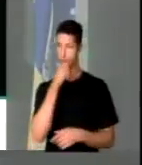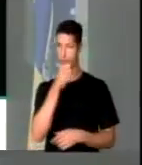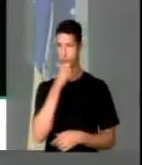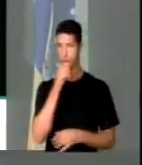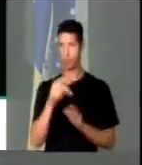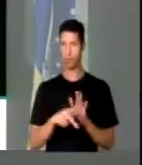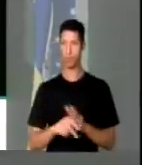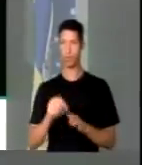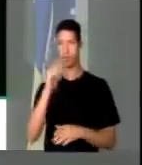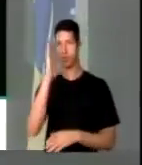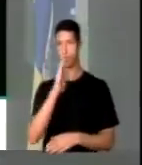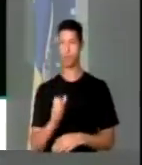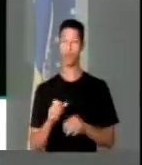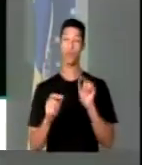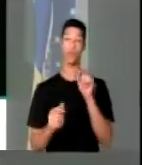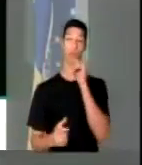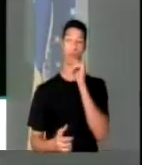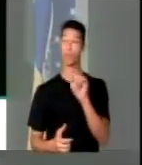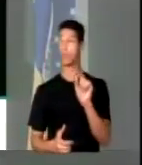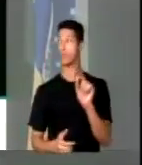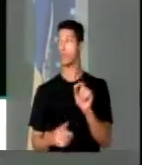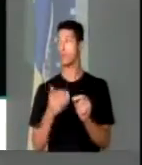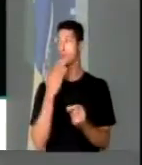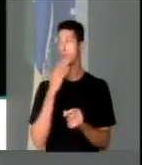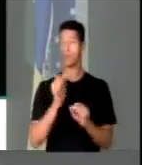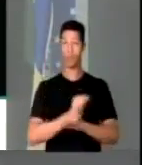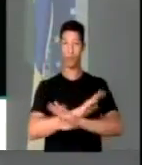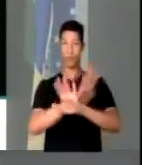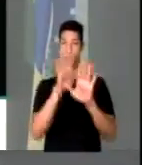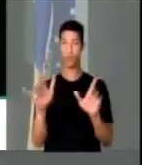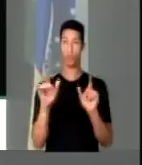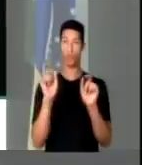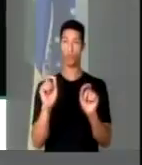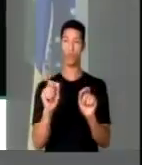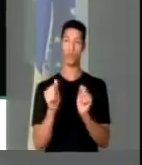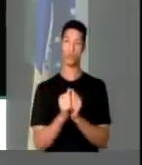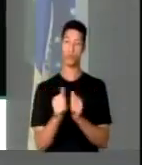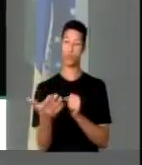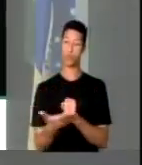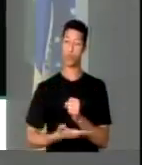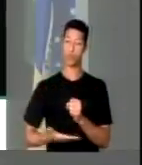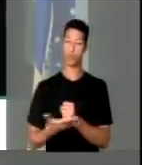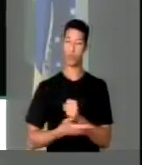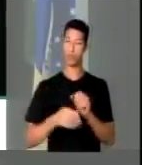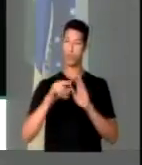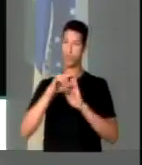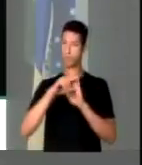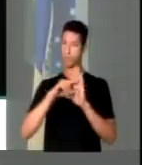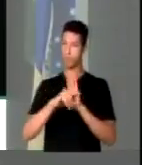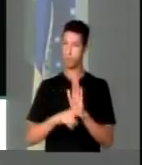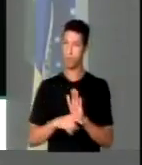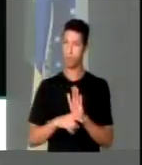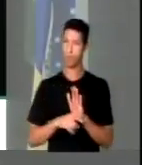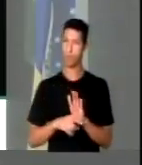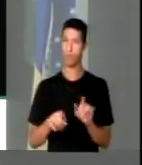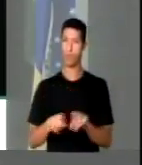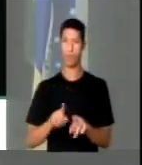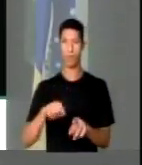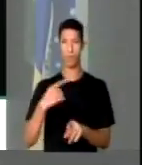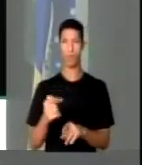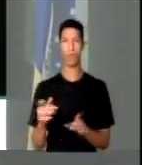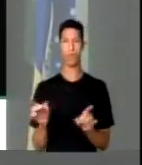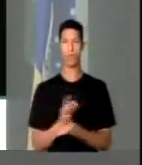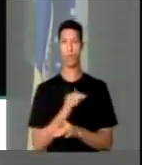ao Jornal Nacional em que disse de forma clara, com base nessa investigação, é